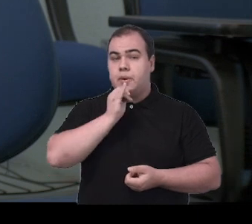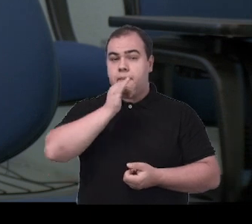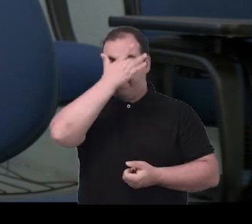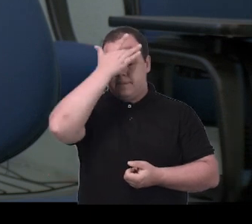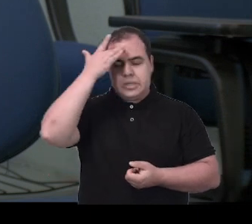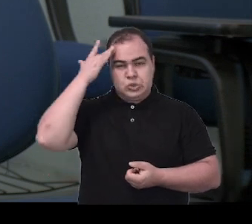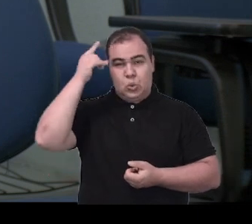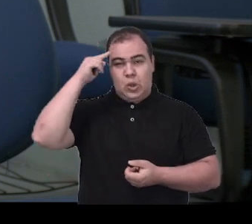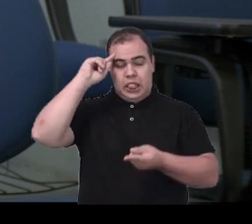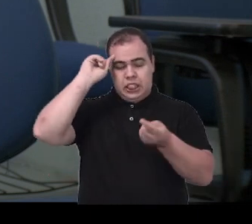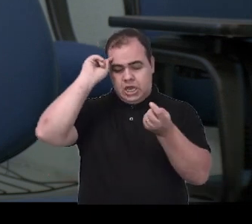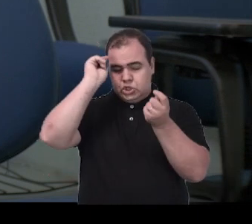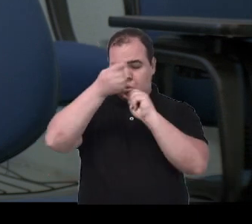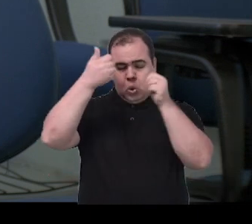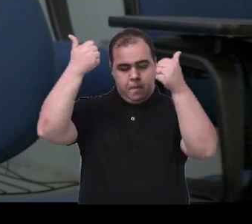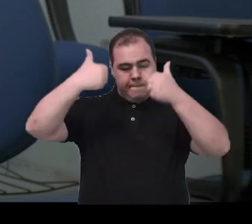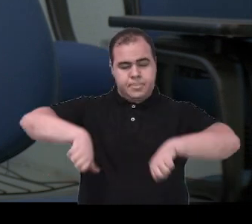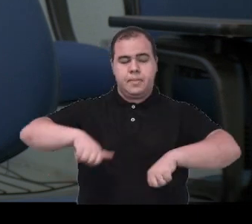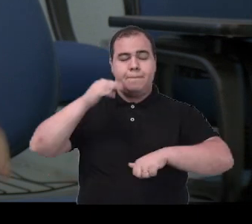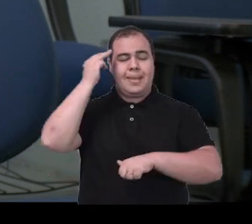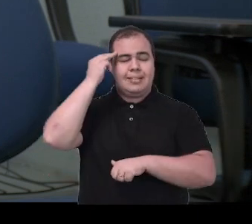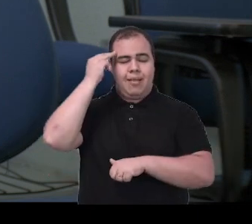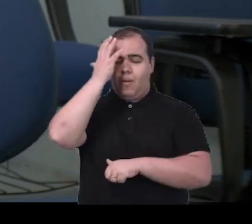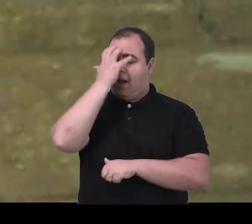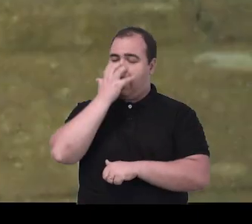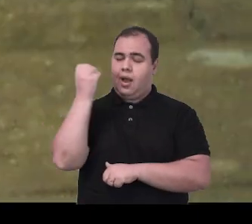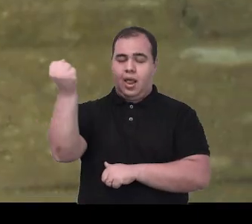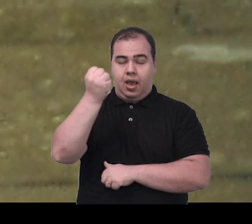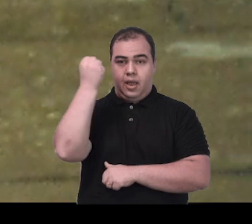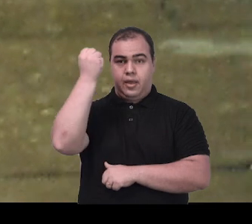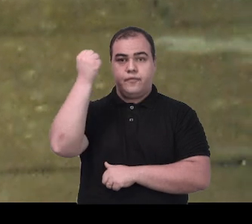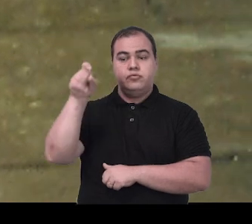as pessoas com transtorno mental grave, os doidos, os loucos, como se chama,